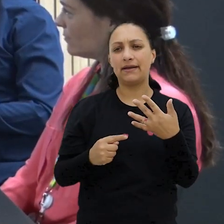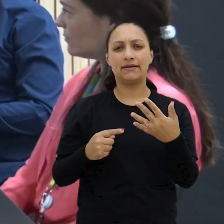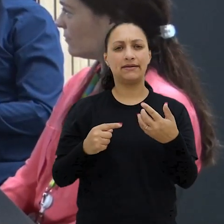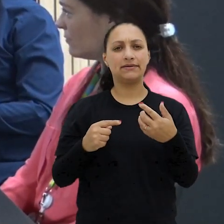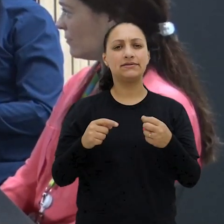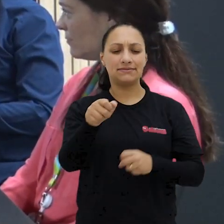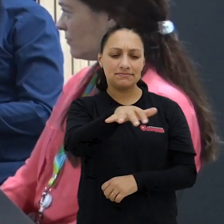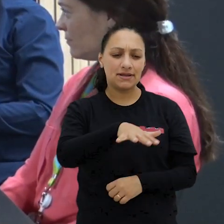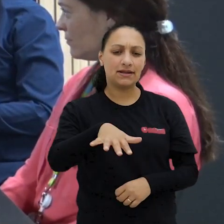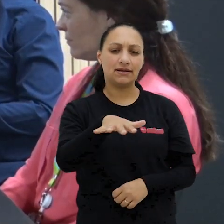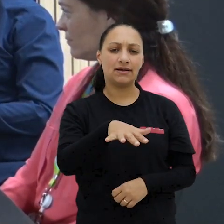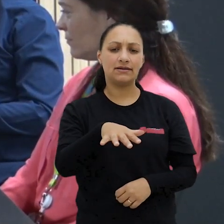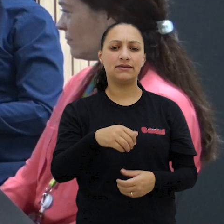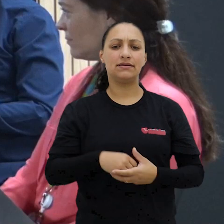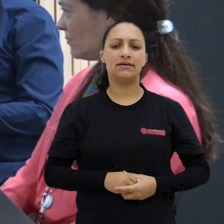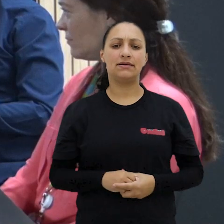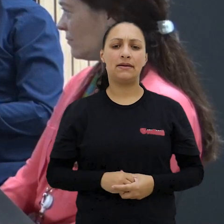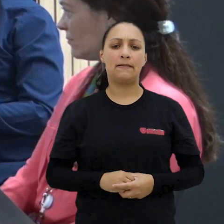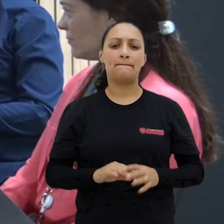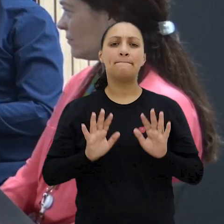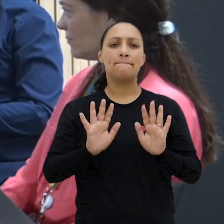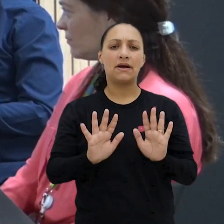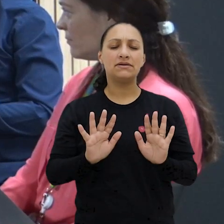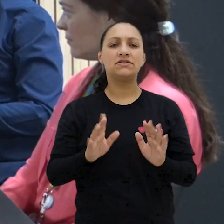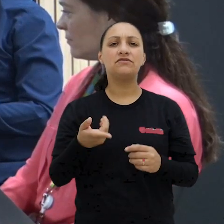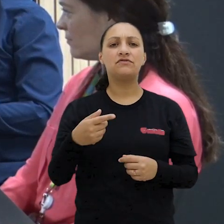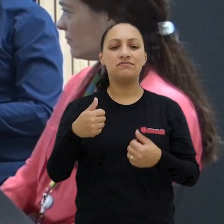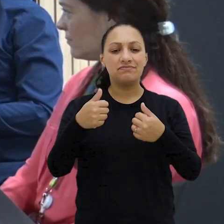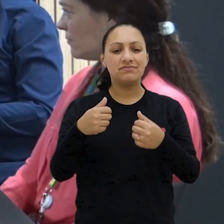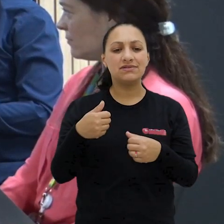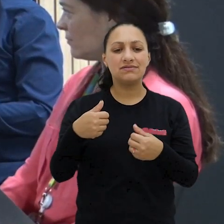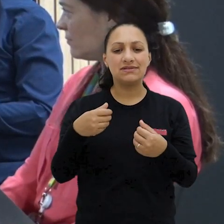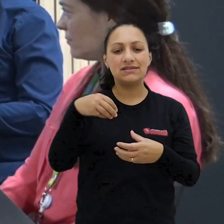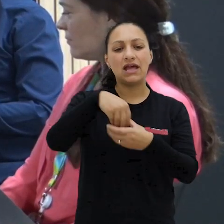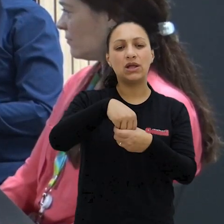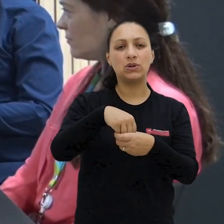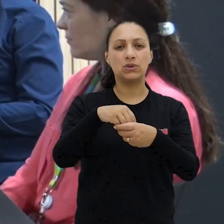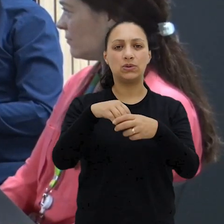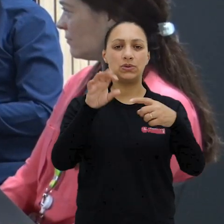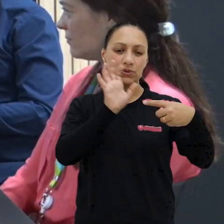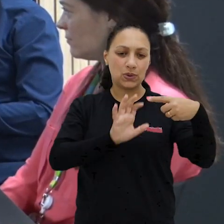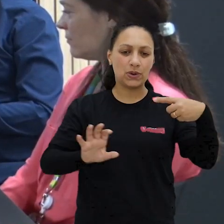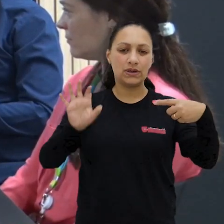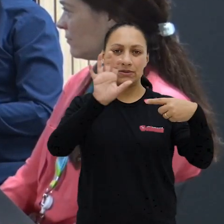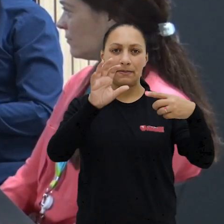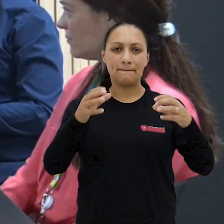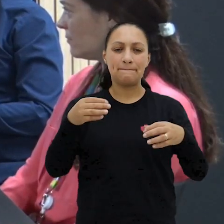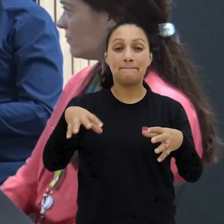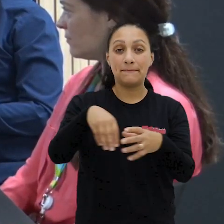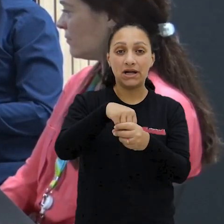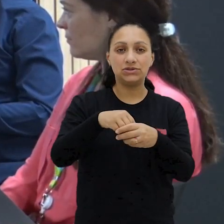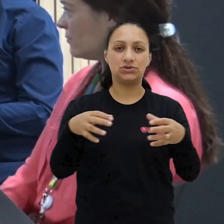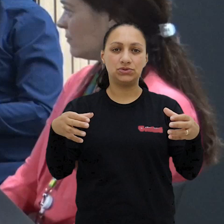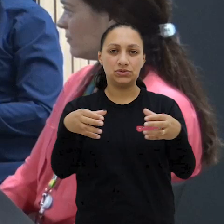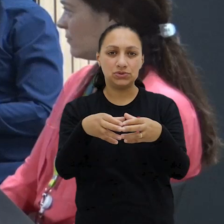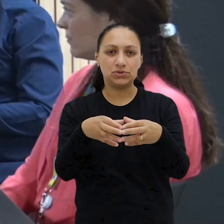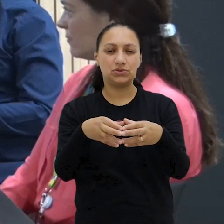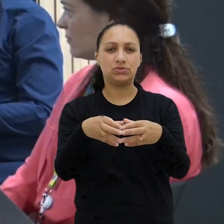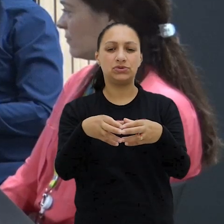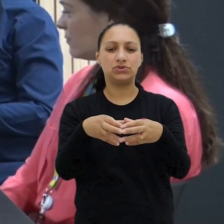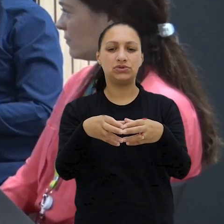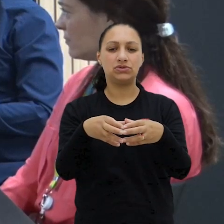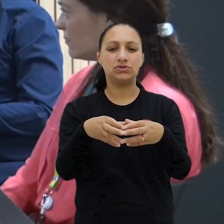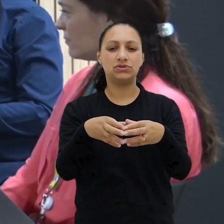muito para o Tech Park, por isso fazemos parte dele, mas você estar dentro de um ecossistema, fazendo parte de um grupo, independente do